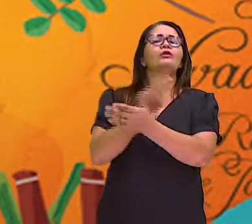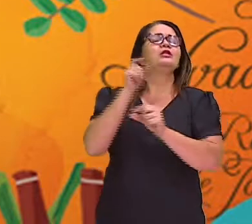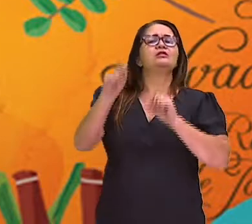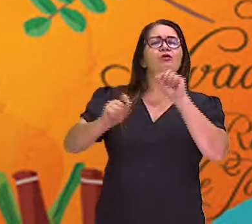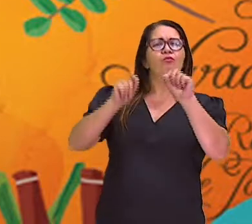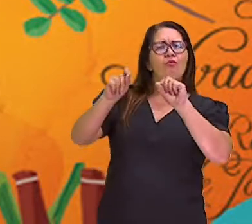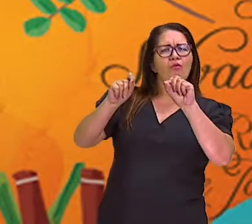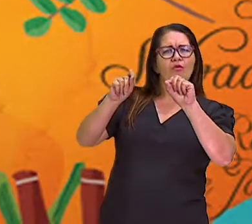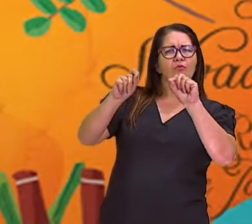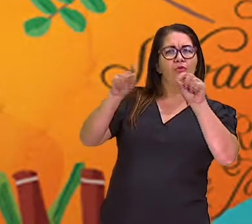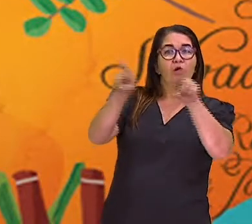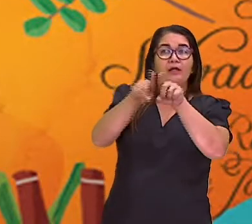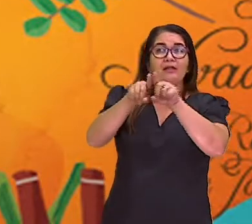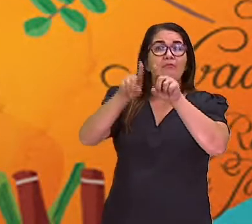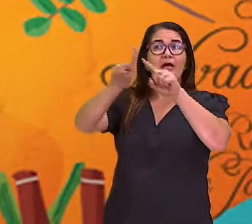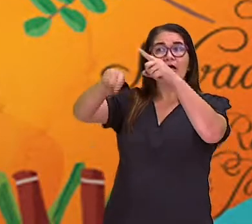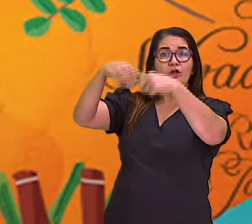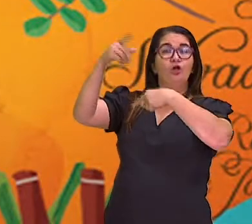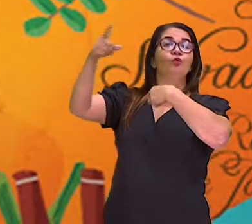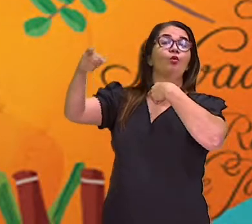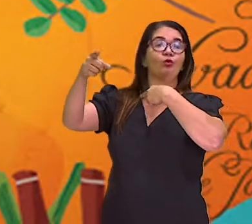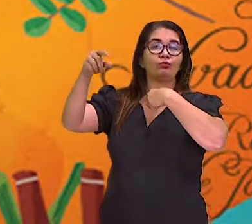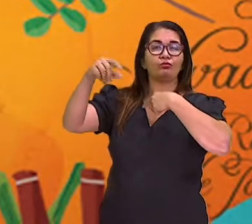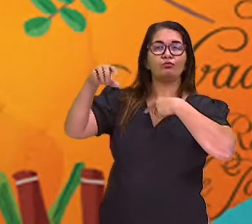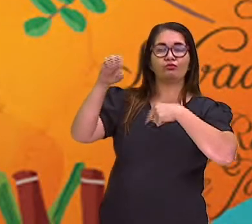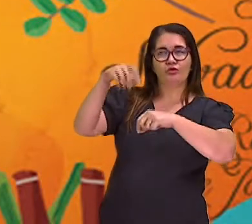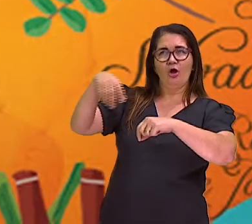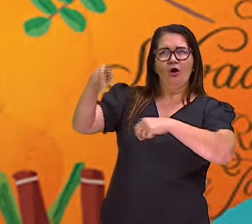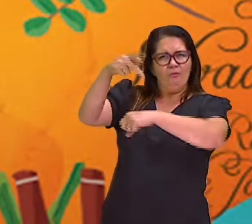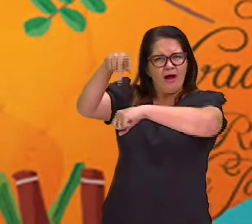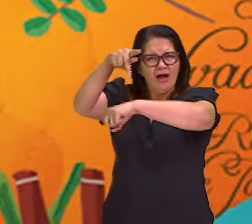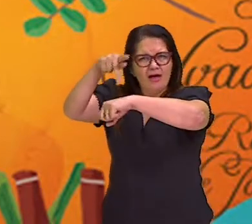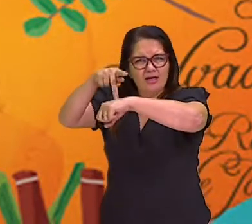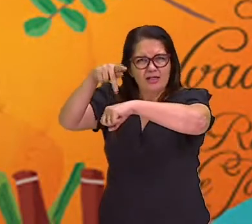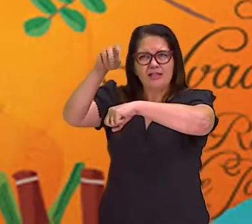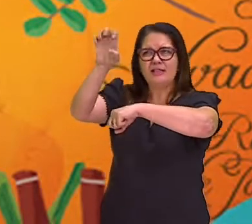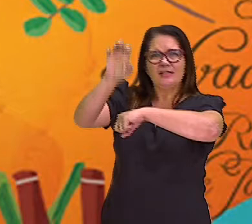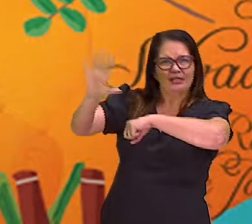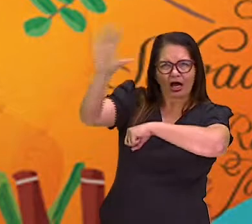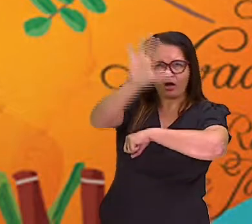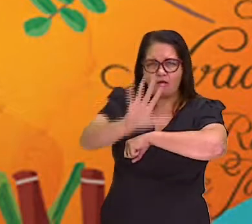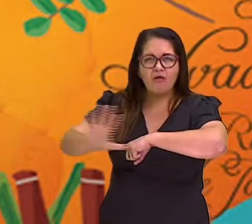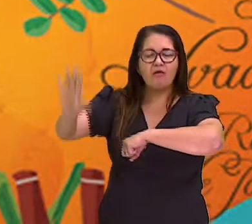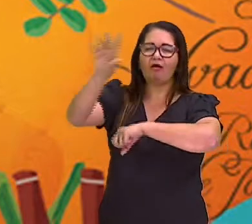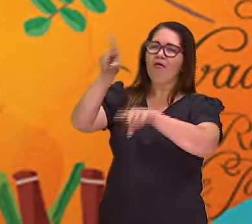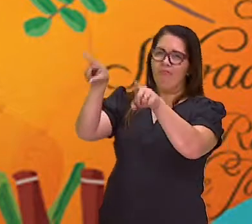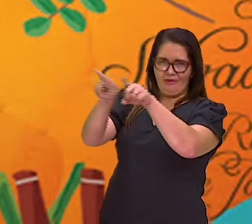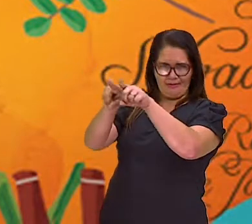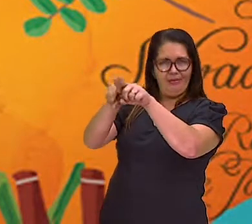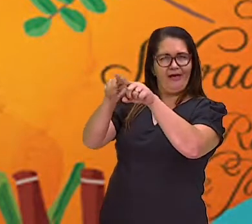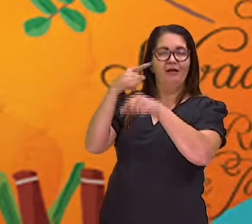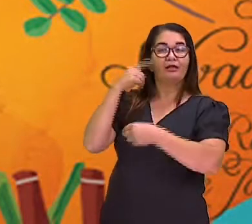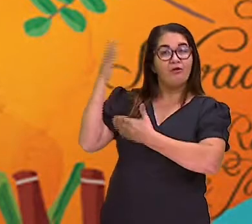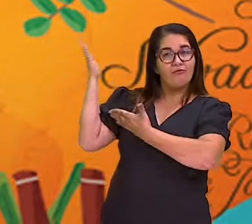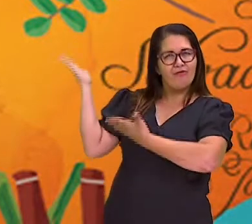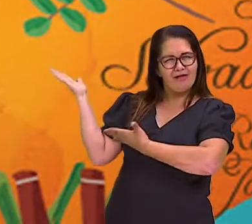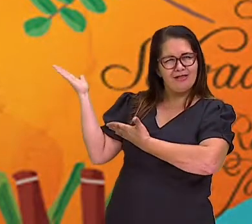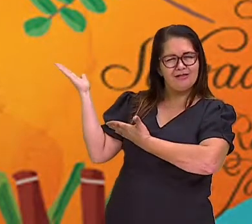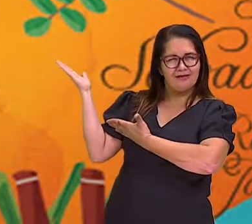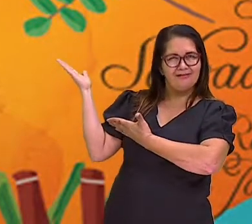Europa. O século XV foi marcado pelas grandes navegações, como nós estamos vendo aqui no